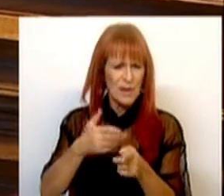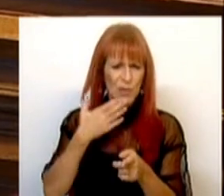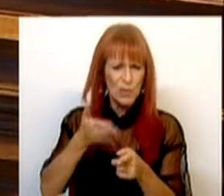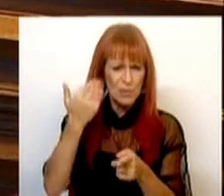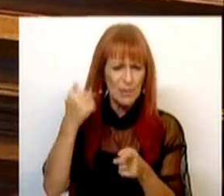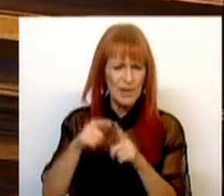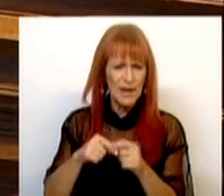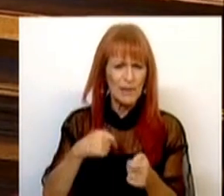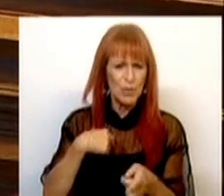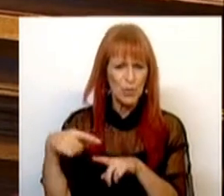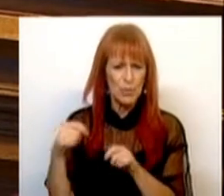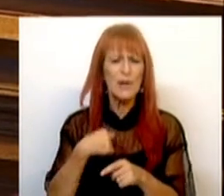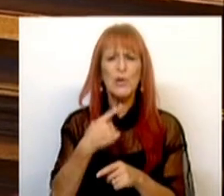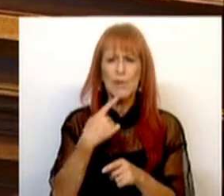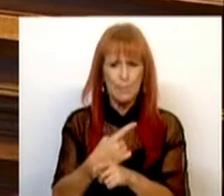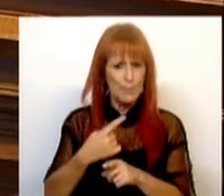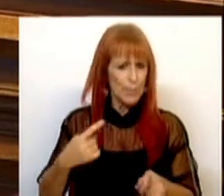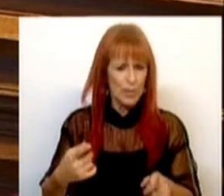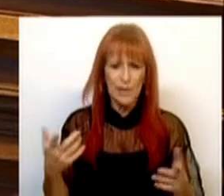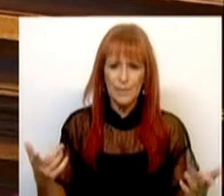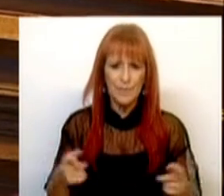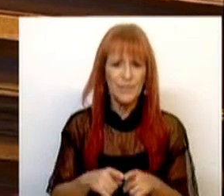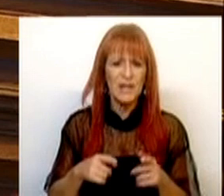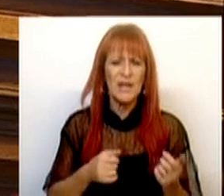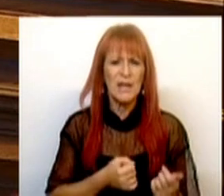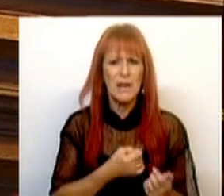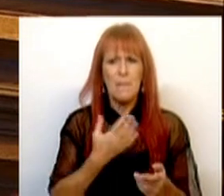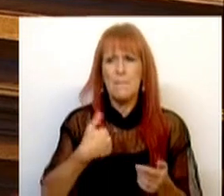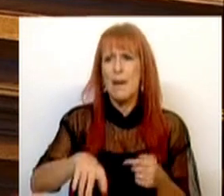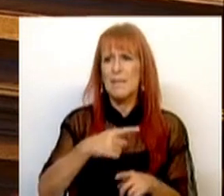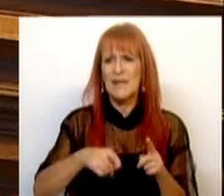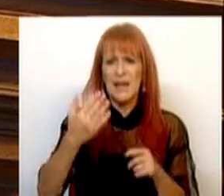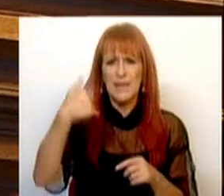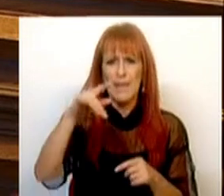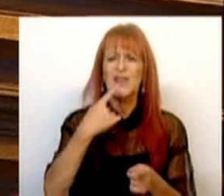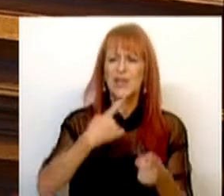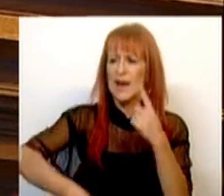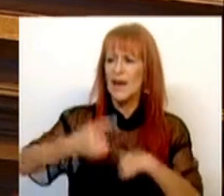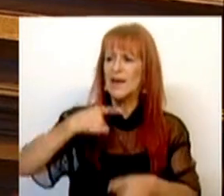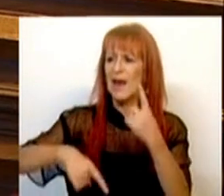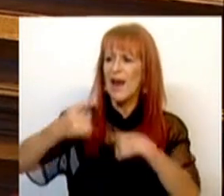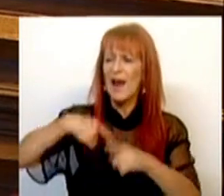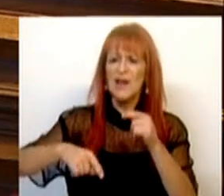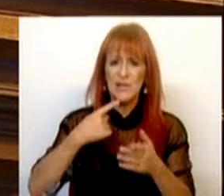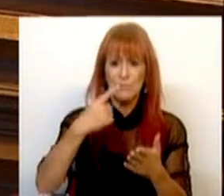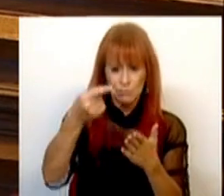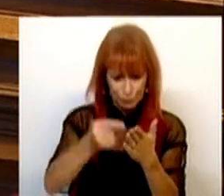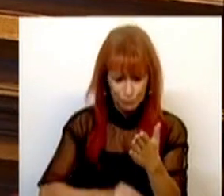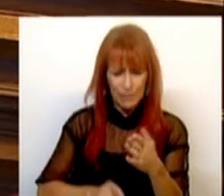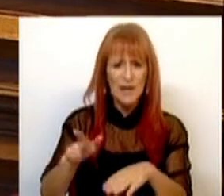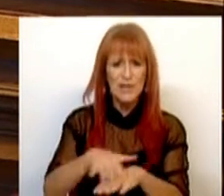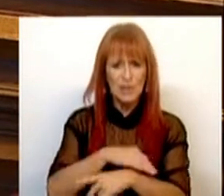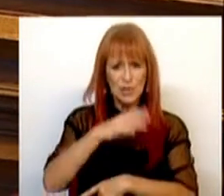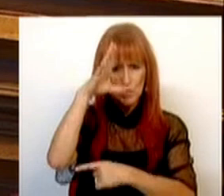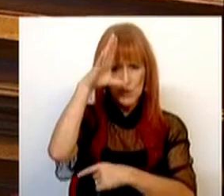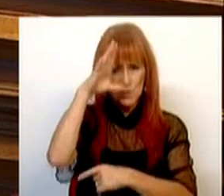debate, e eu percebo porquê, é que mais de metade das queixas que são reportadas à Provedora de